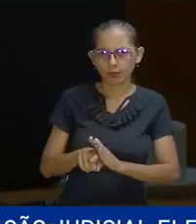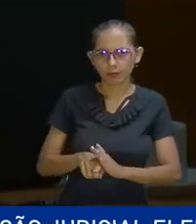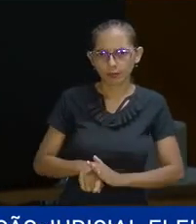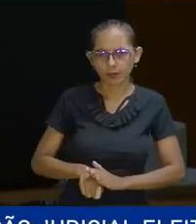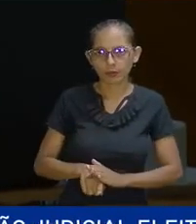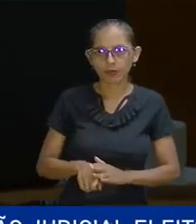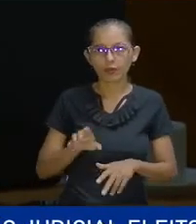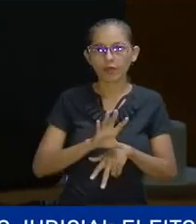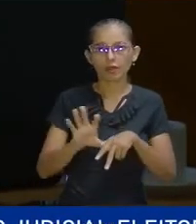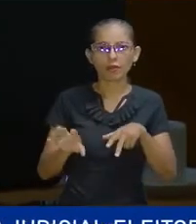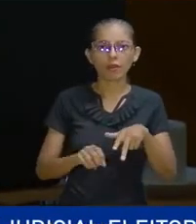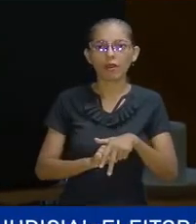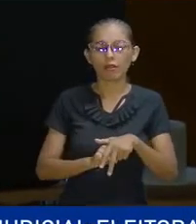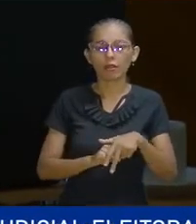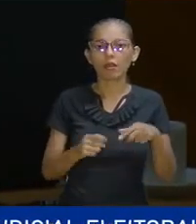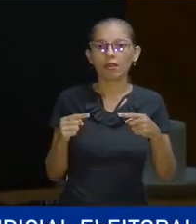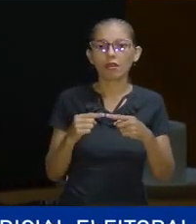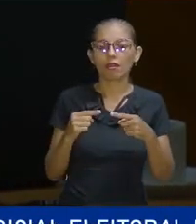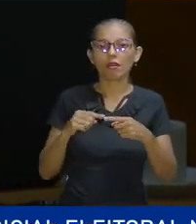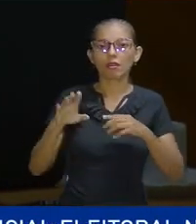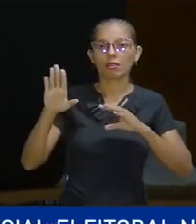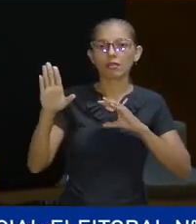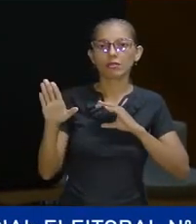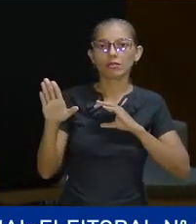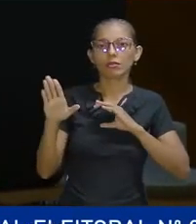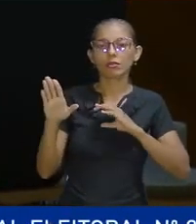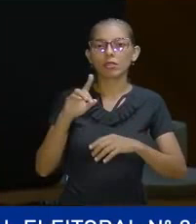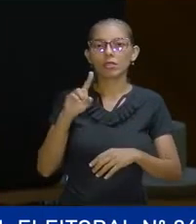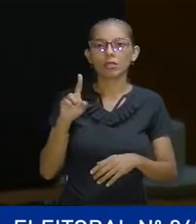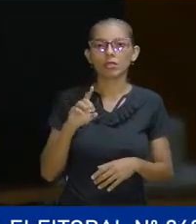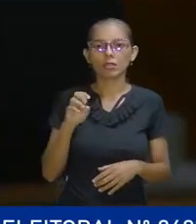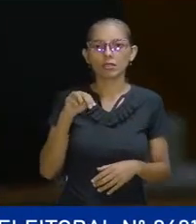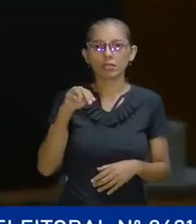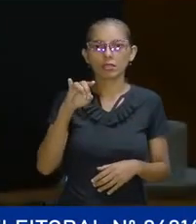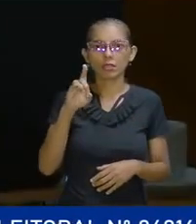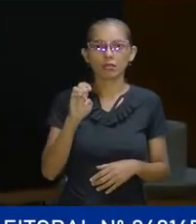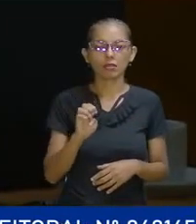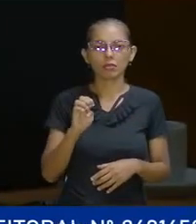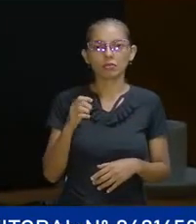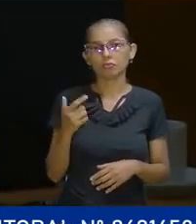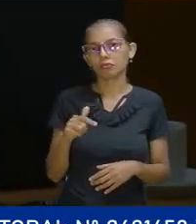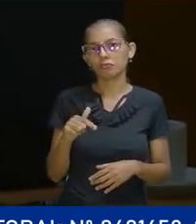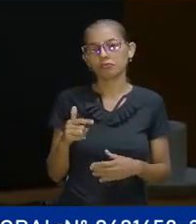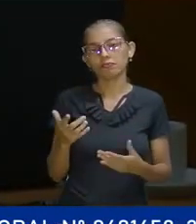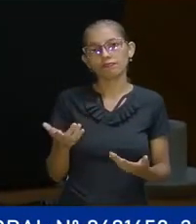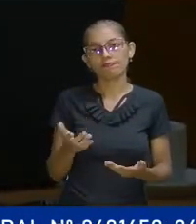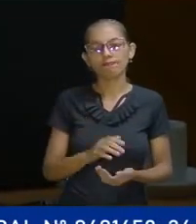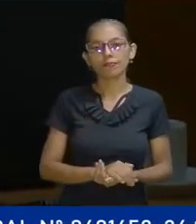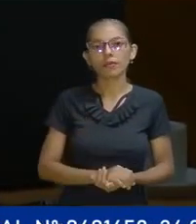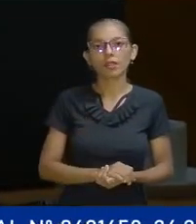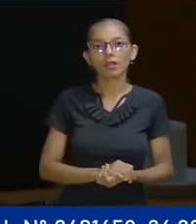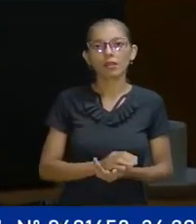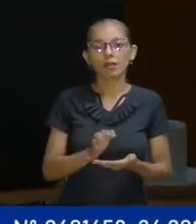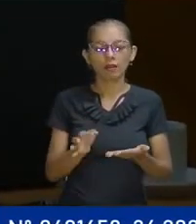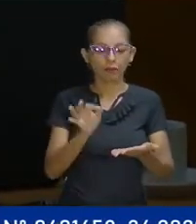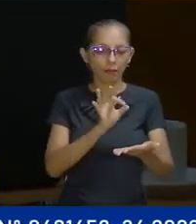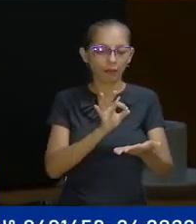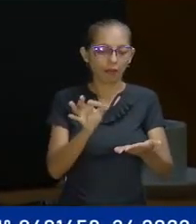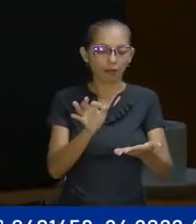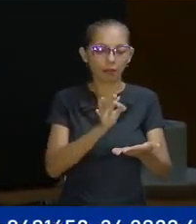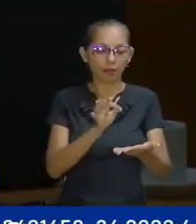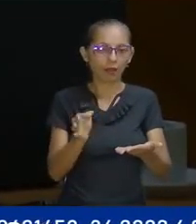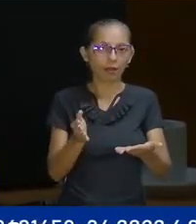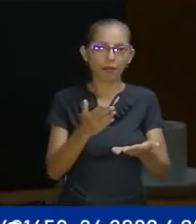fraudes para promover a candidatura de Zeneide Silva. E eu discorro aqui mais em algumas páginas, mas para